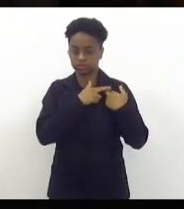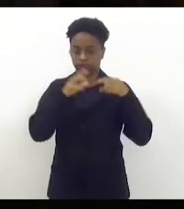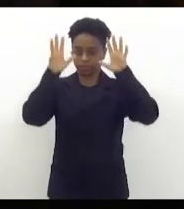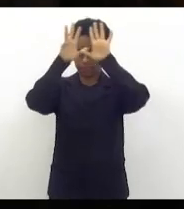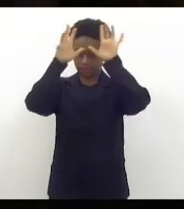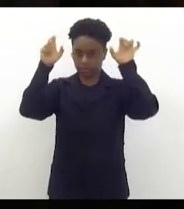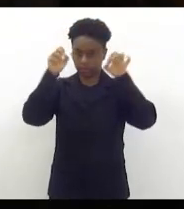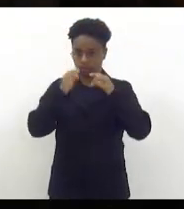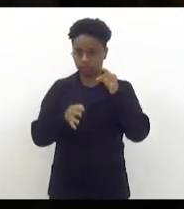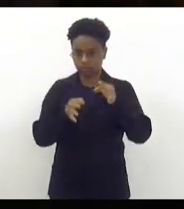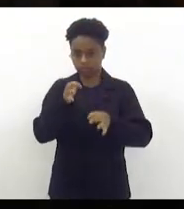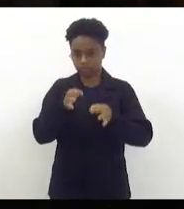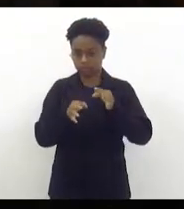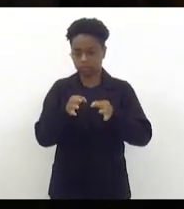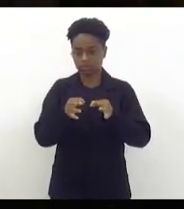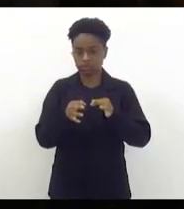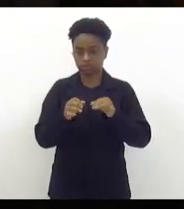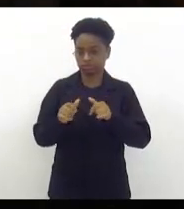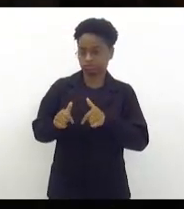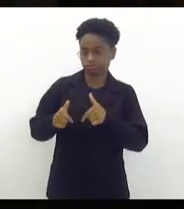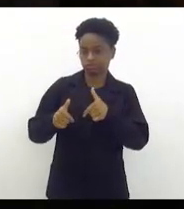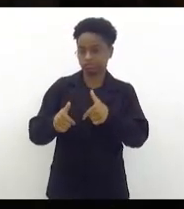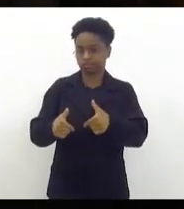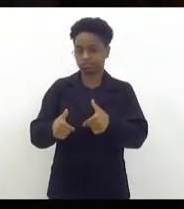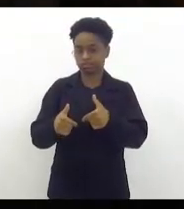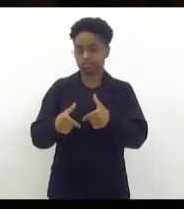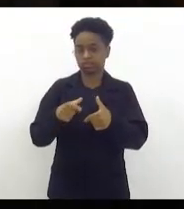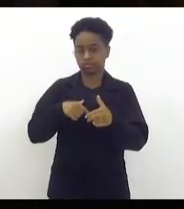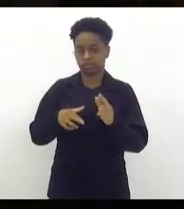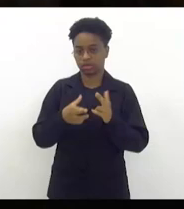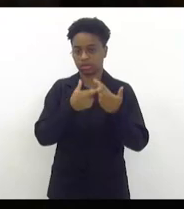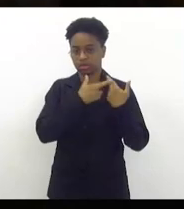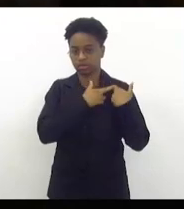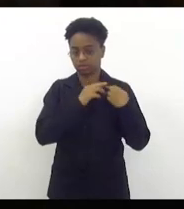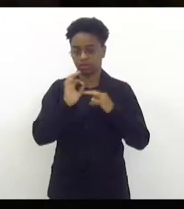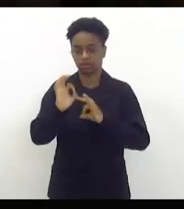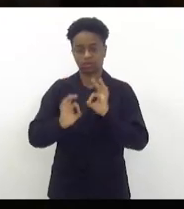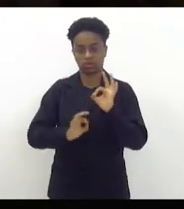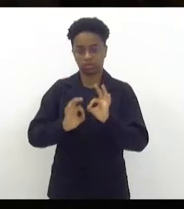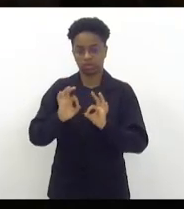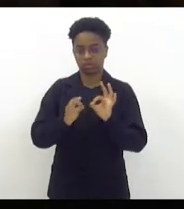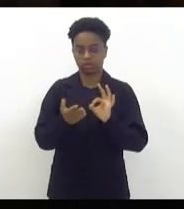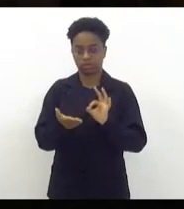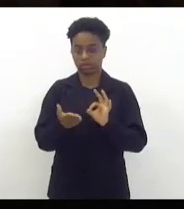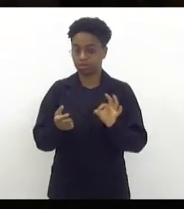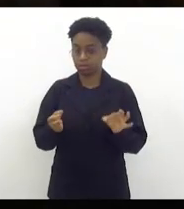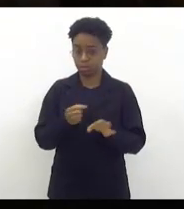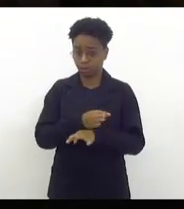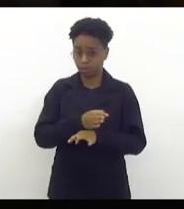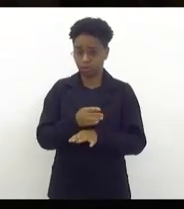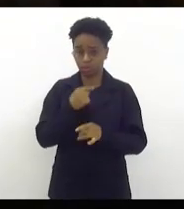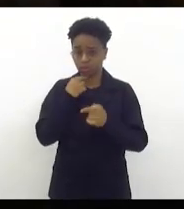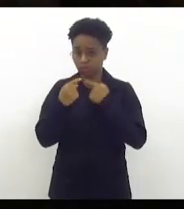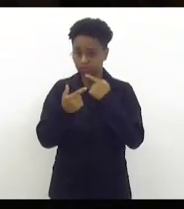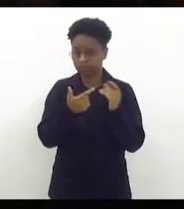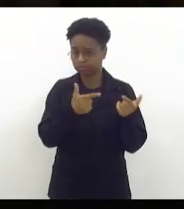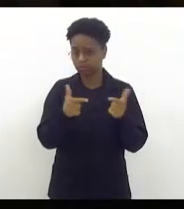Justiça legislar sobre sua organização. Ponto. Nenhuma dúvida.